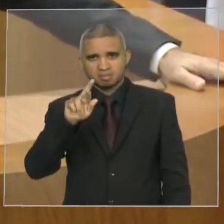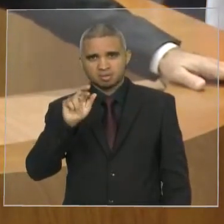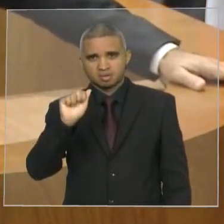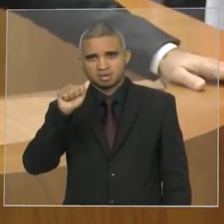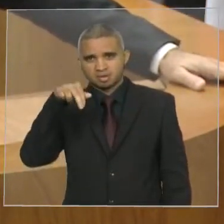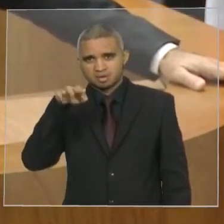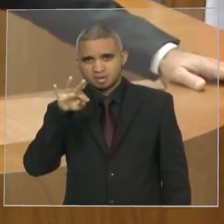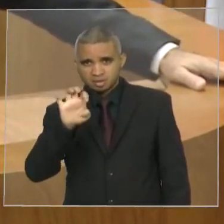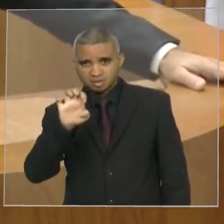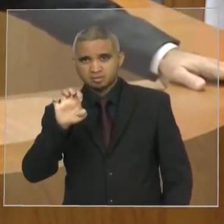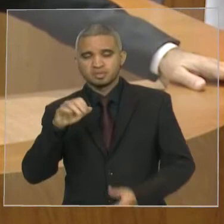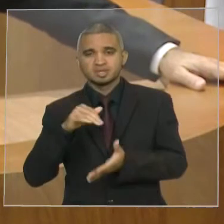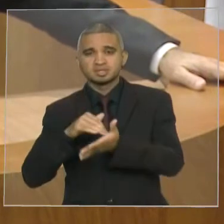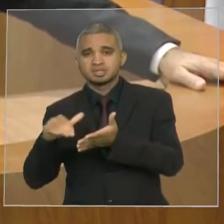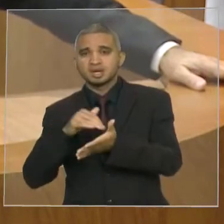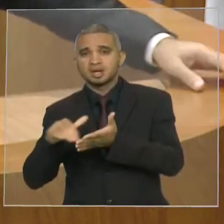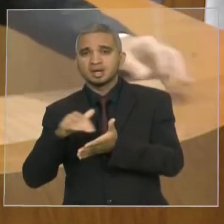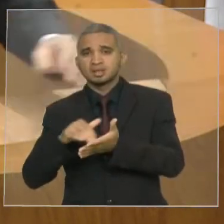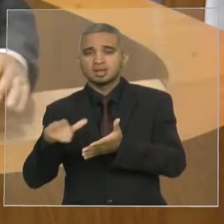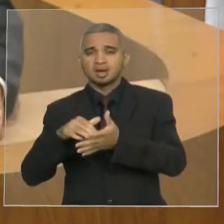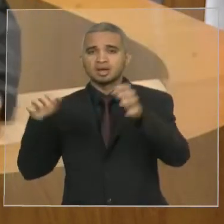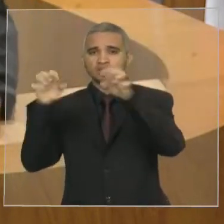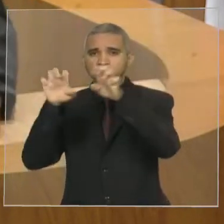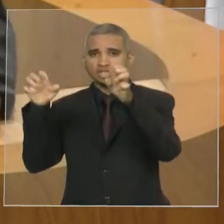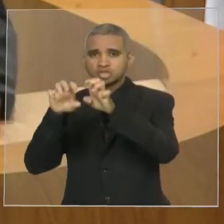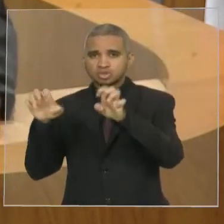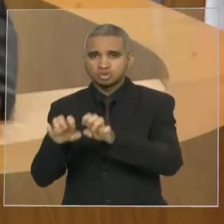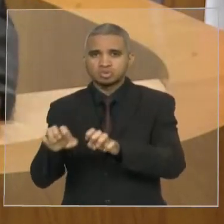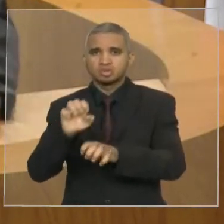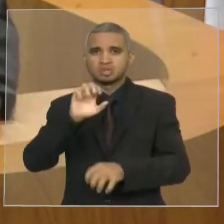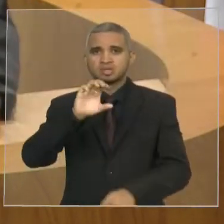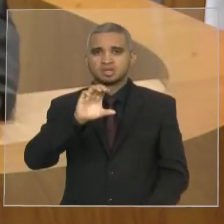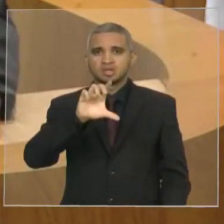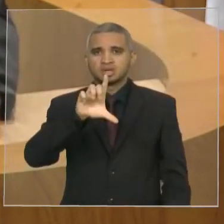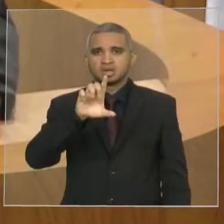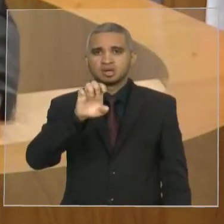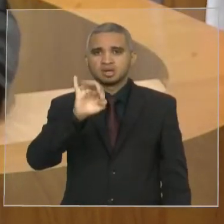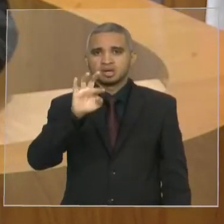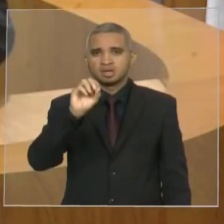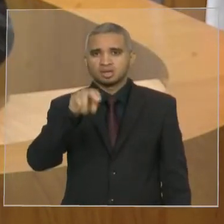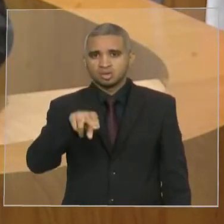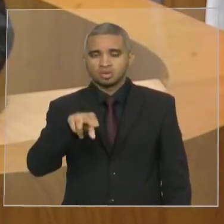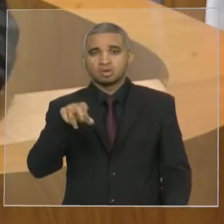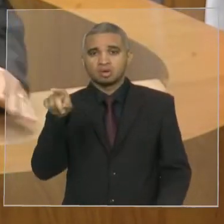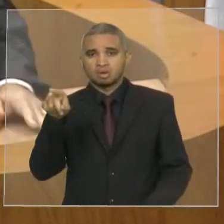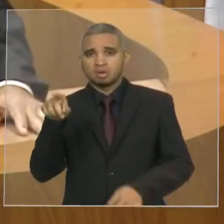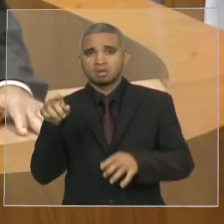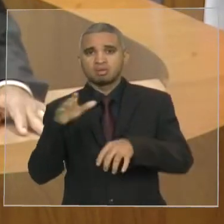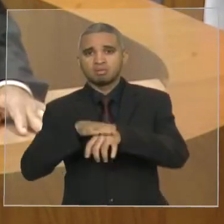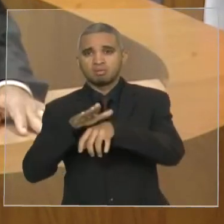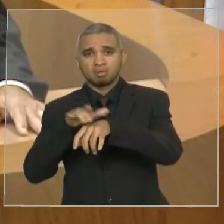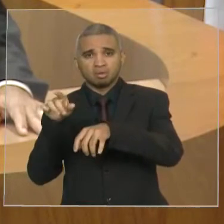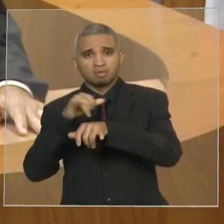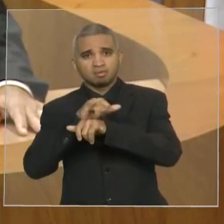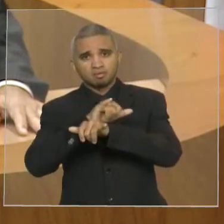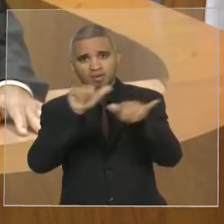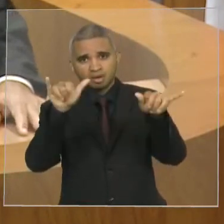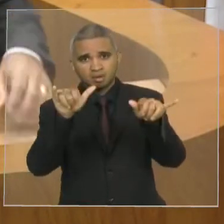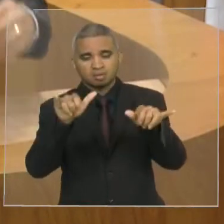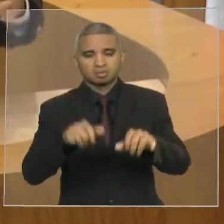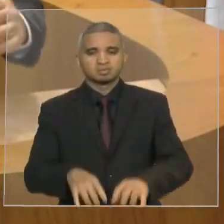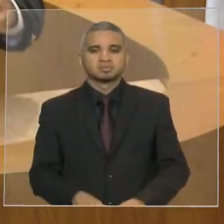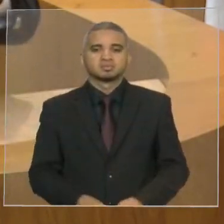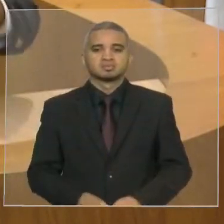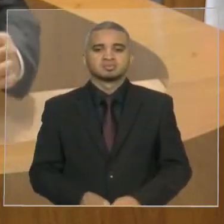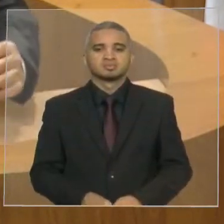de Infraestrutura, doutor Cleiton Noleto, ele anunciou ao povo daquela cidade, à sociedade daquela cidade,